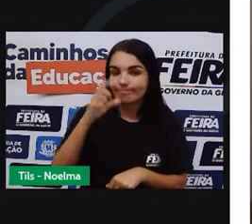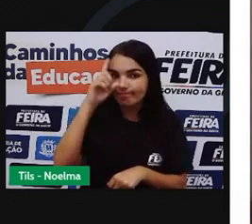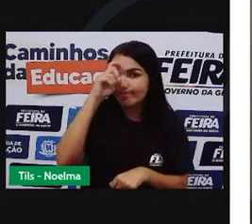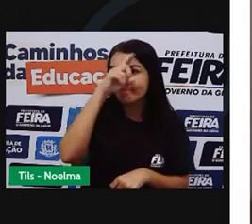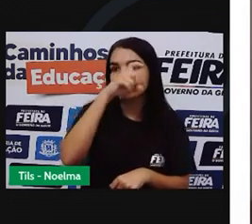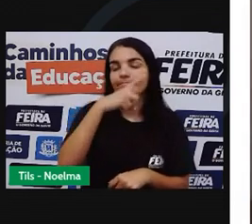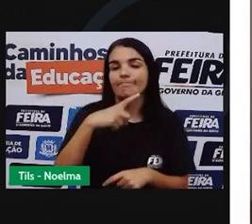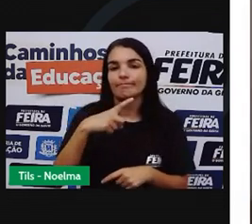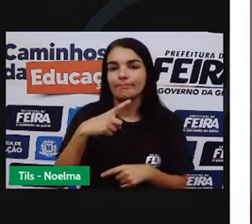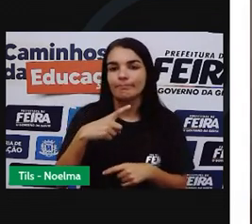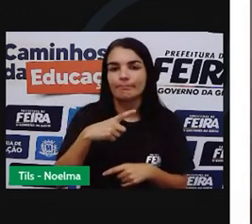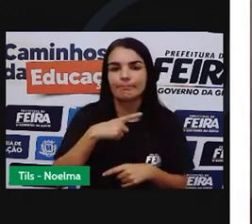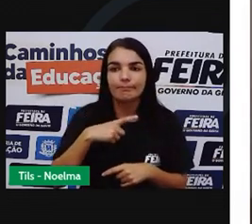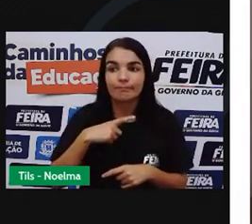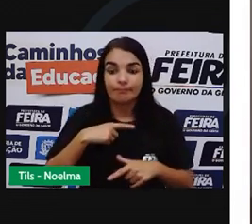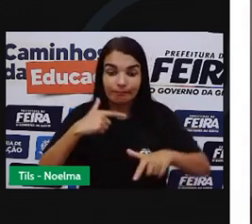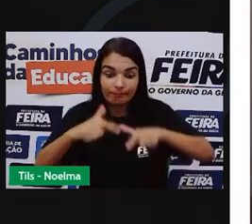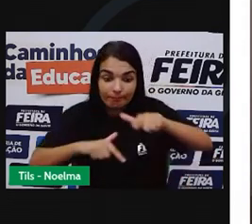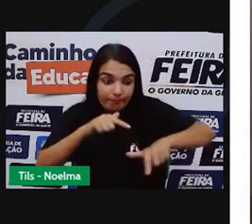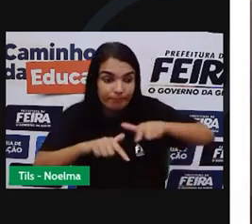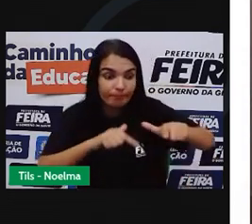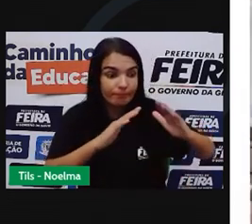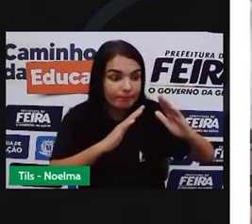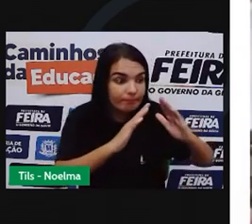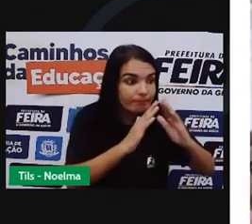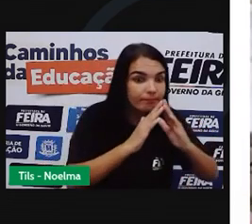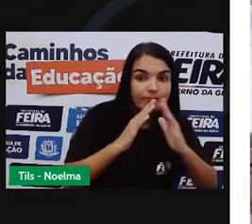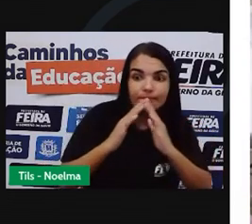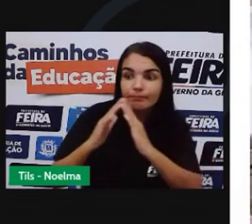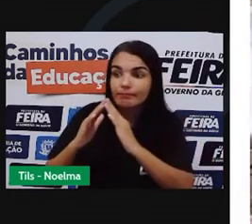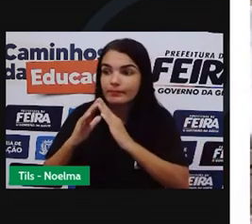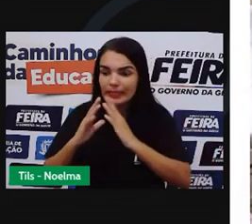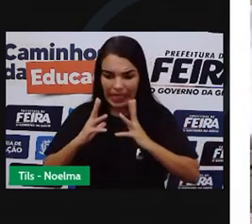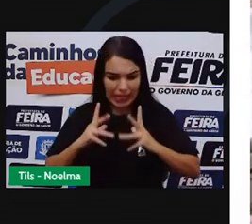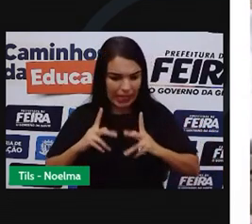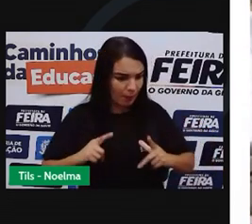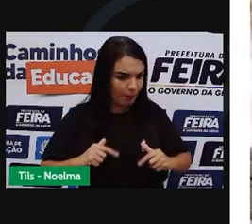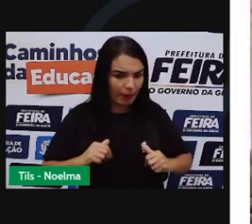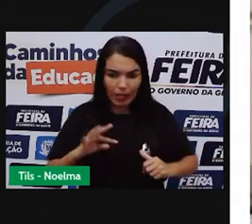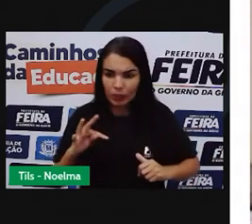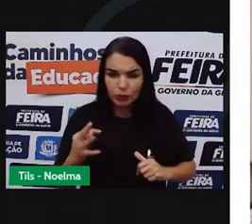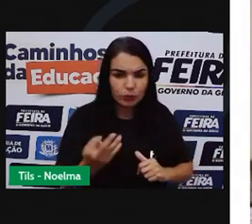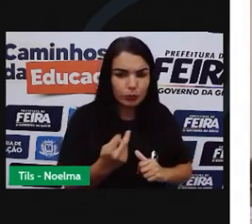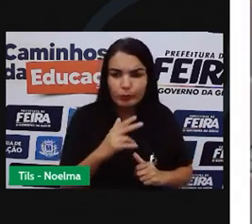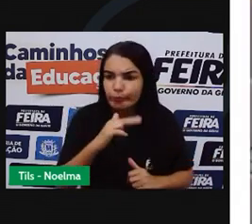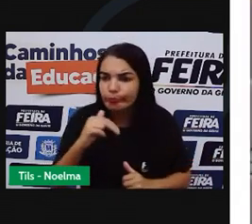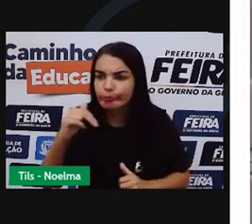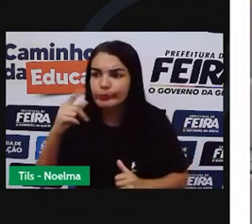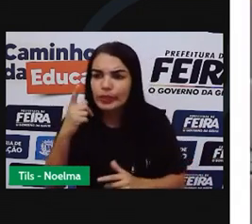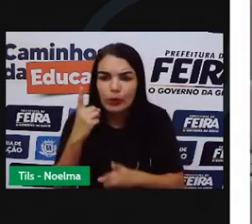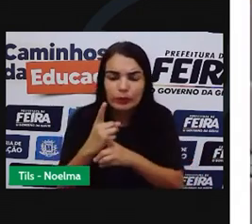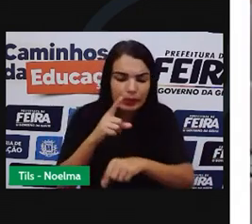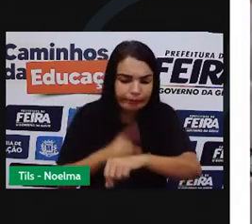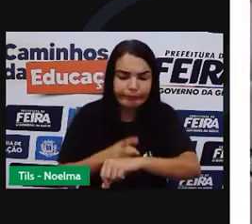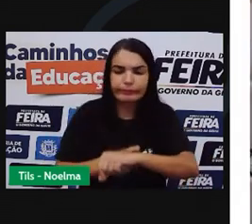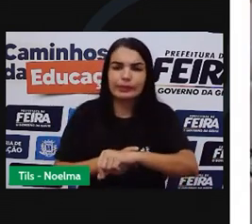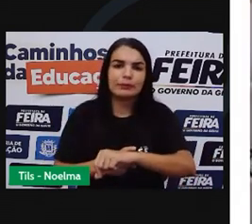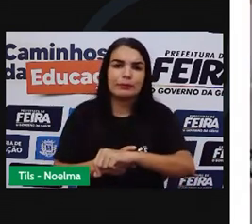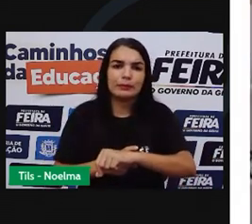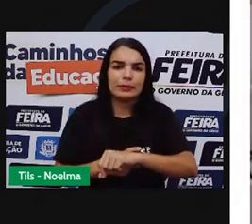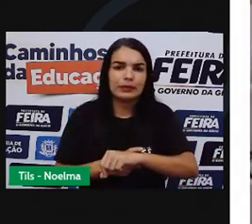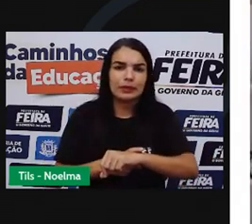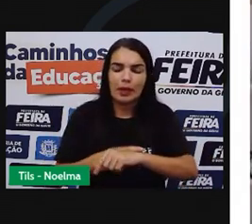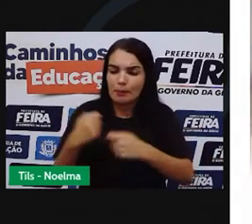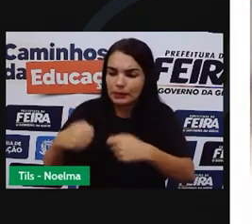avesso. Enquanto tínhamos de trabalhar de casa e muitas vezes limpar tudo nas horas nunca vagas, precisamos também dar